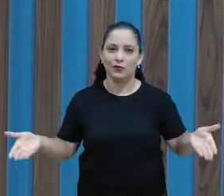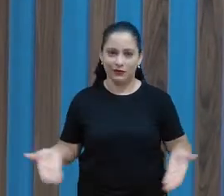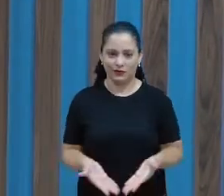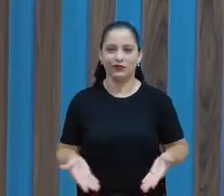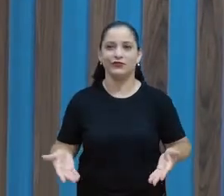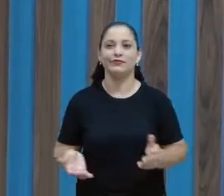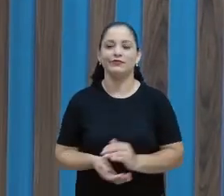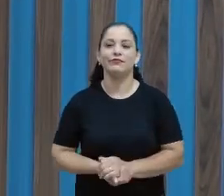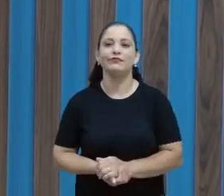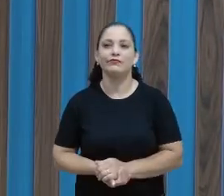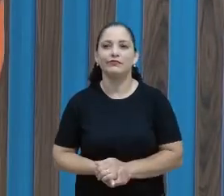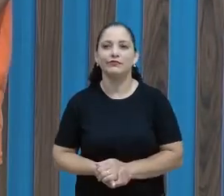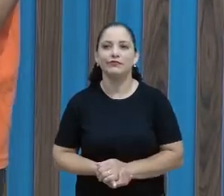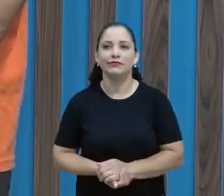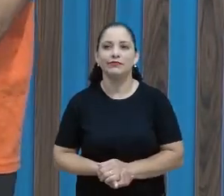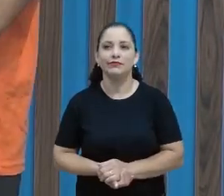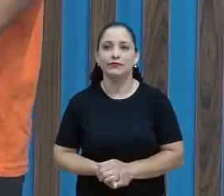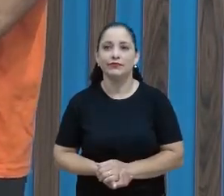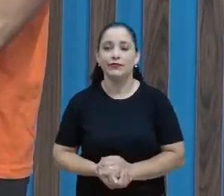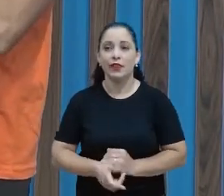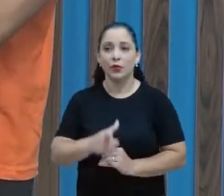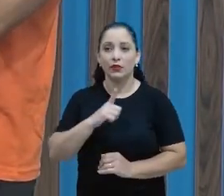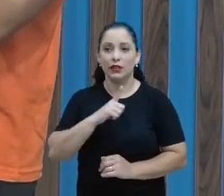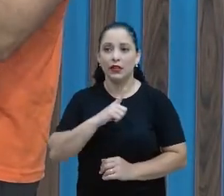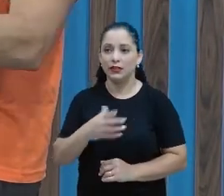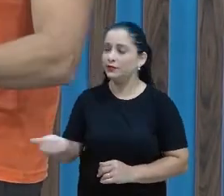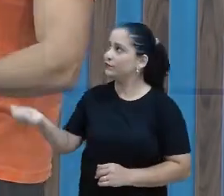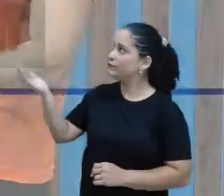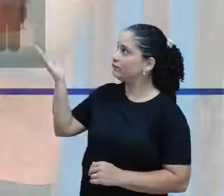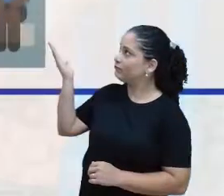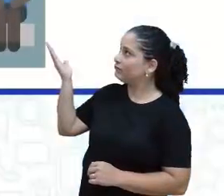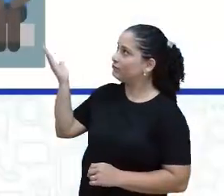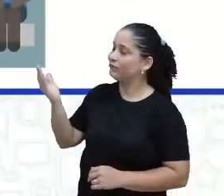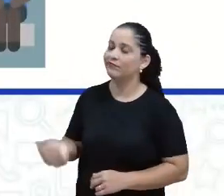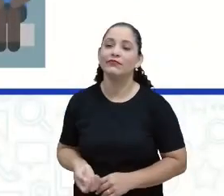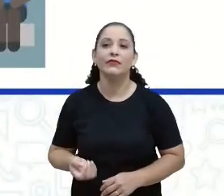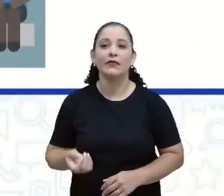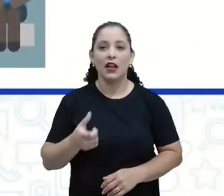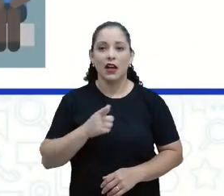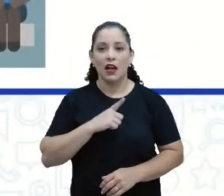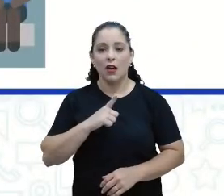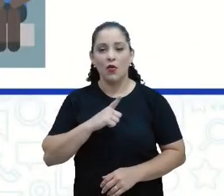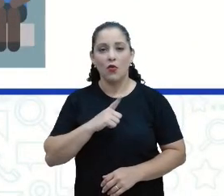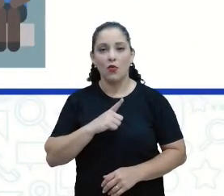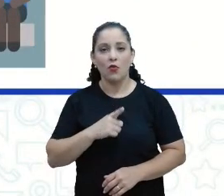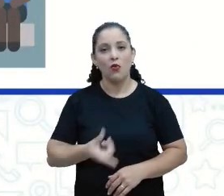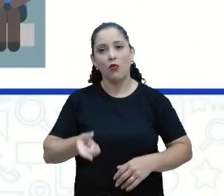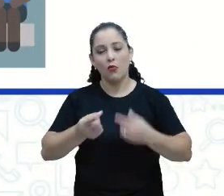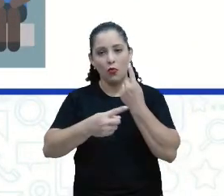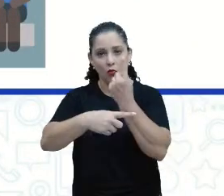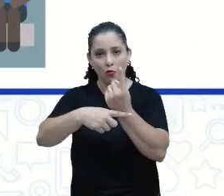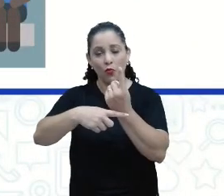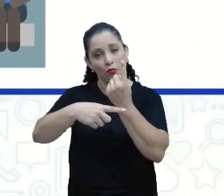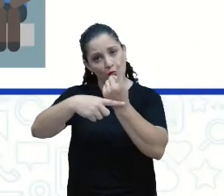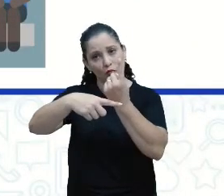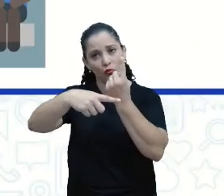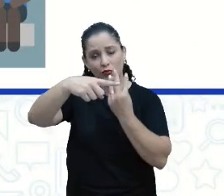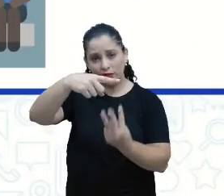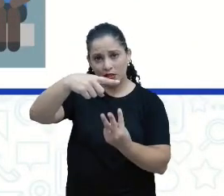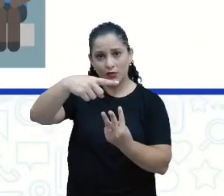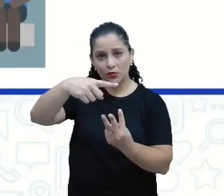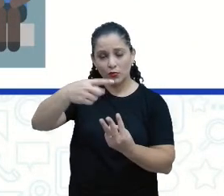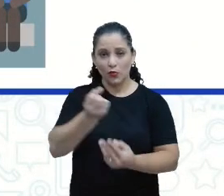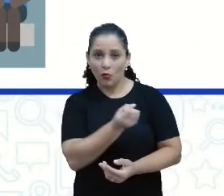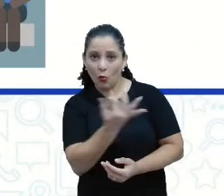hoje. Então a gente tem aí, ó, uma imagem de 1/3 em relação a uma população. E aí, claro, a gente não